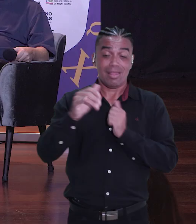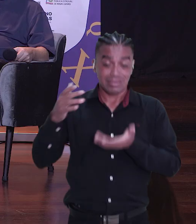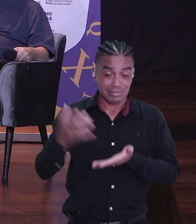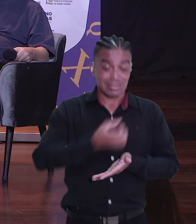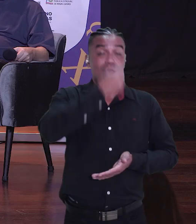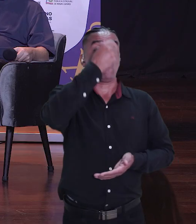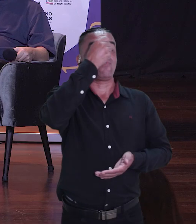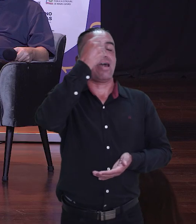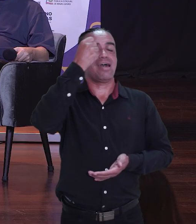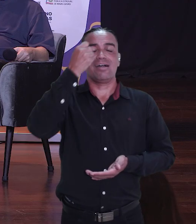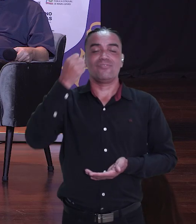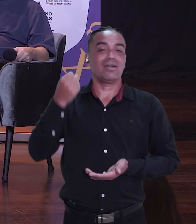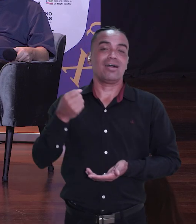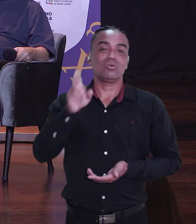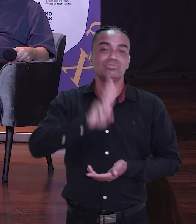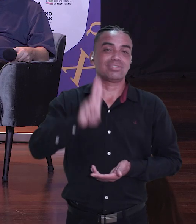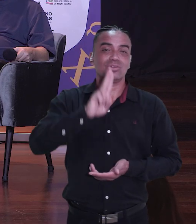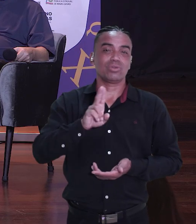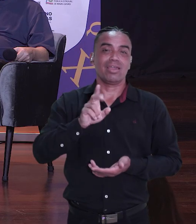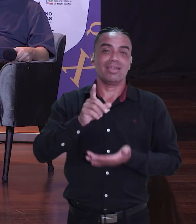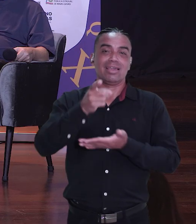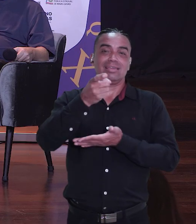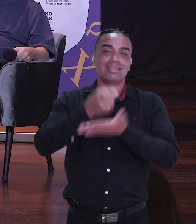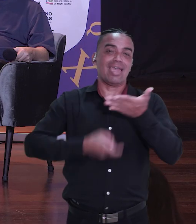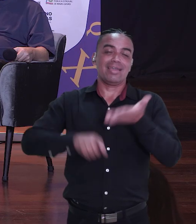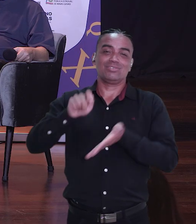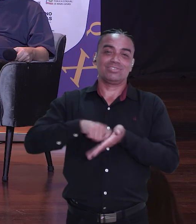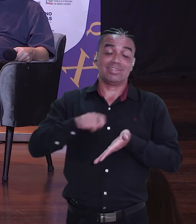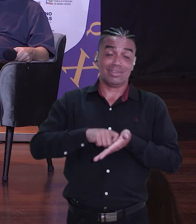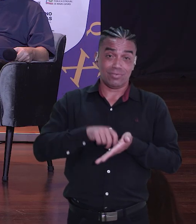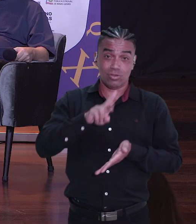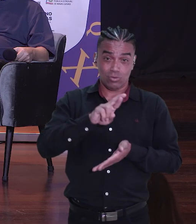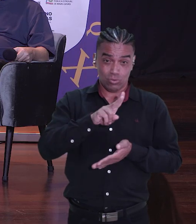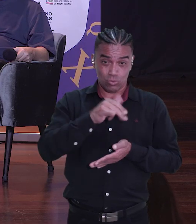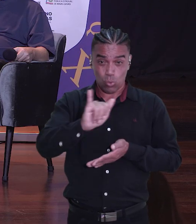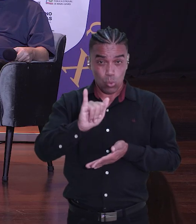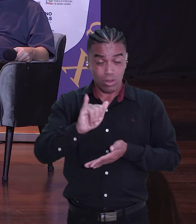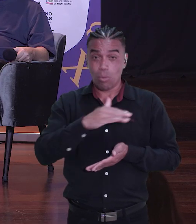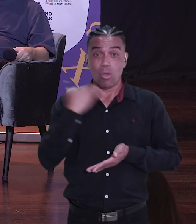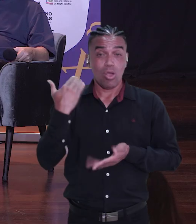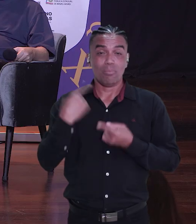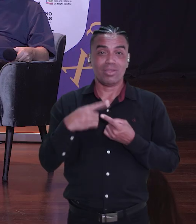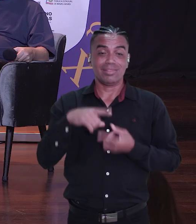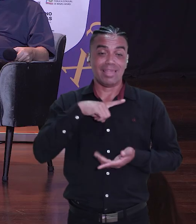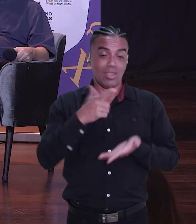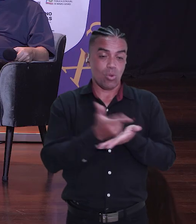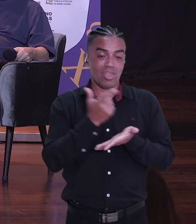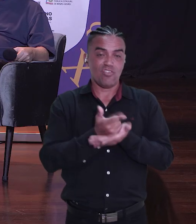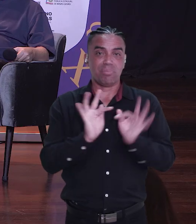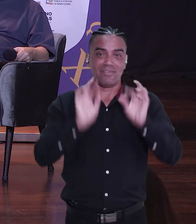ele se salvava pela palavra. O Rui, ele não morre porque ele tem um livro para